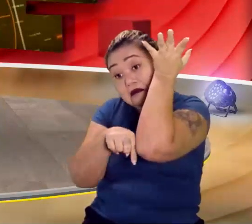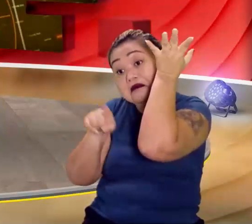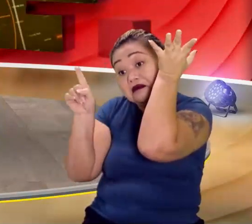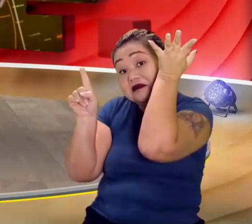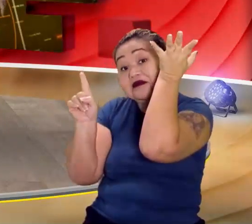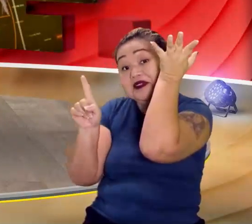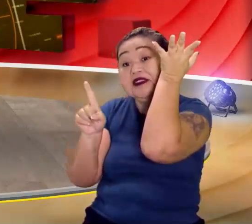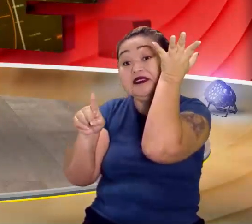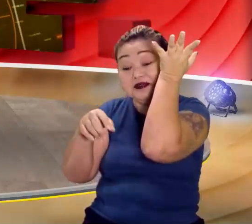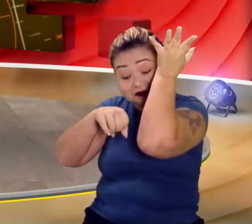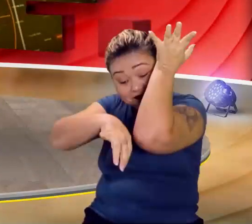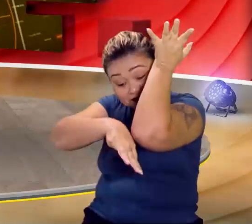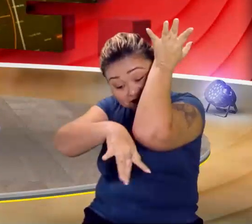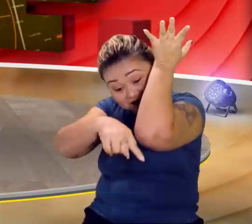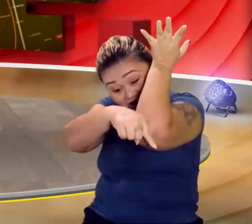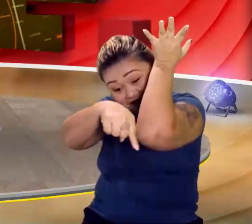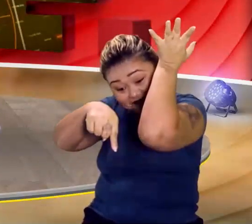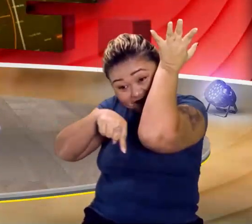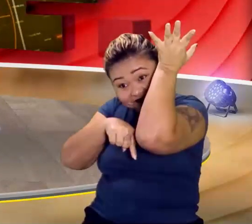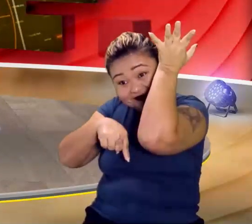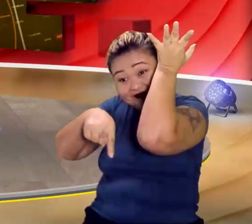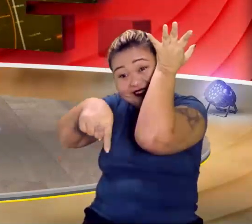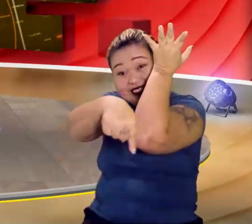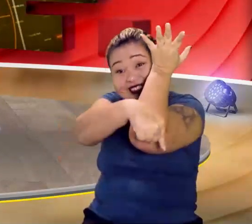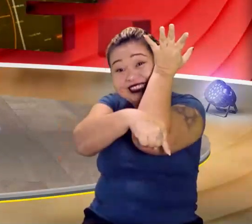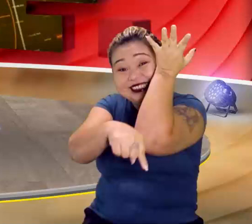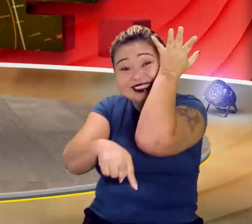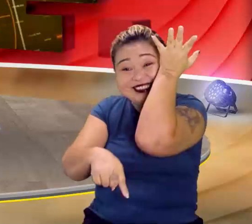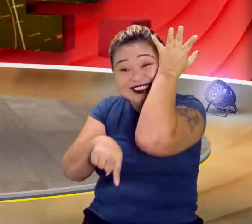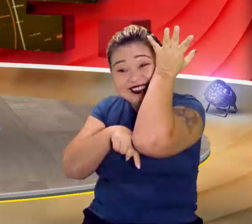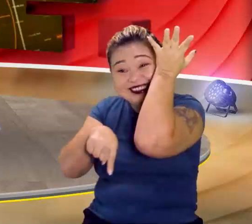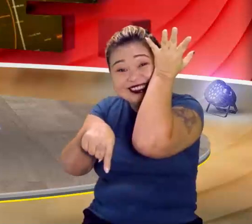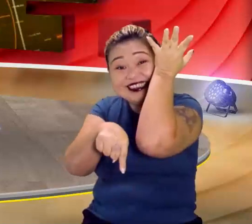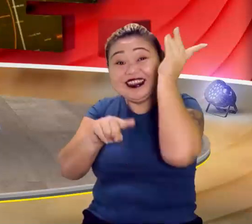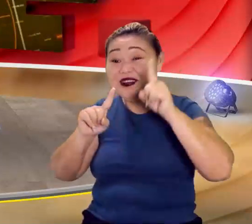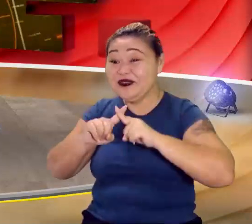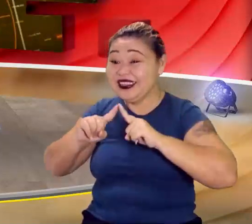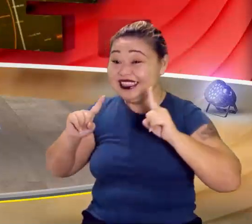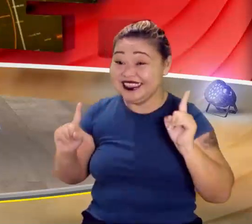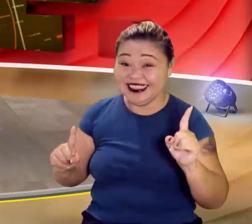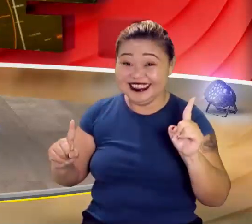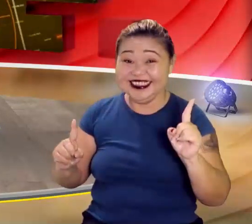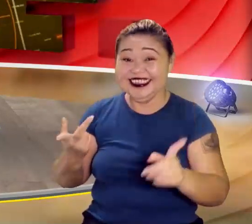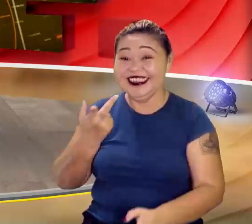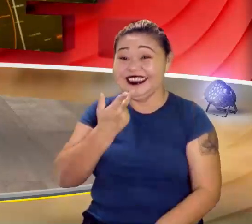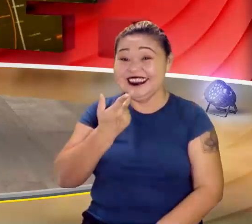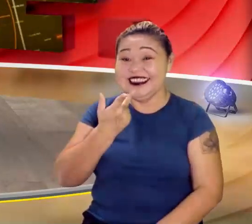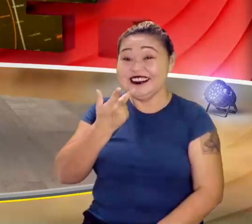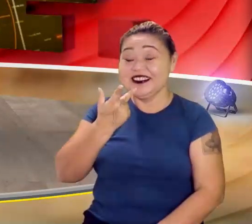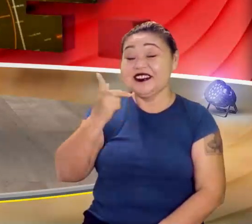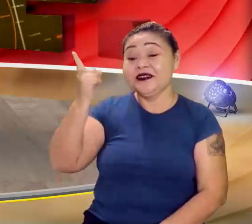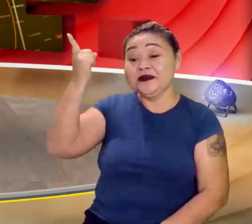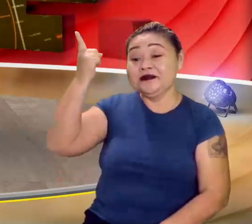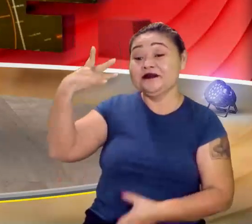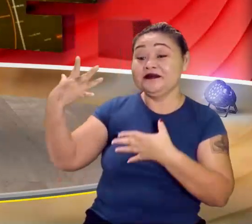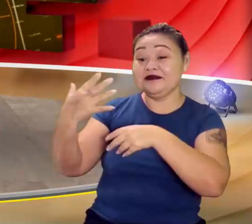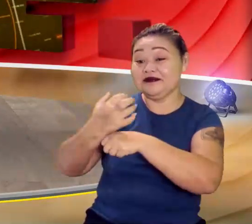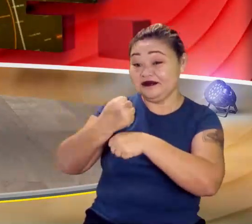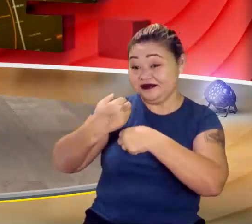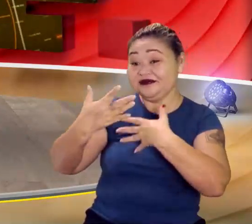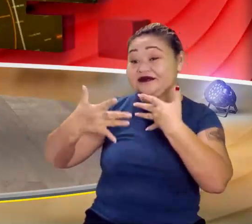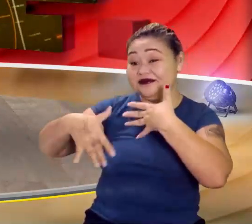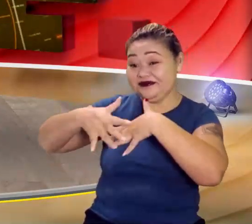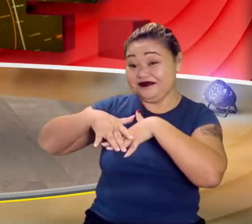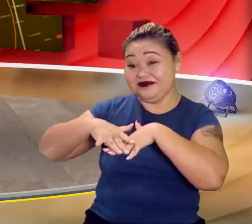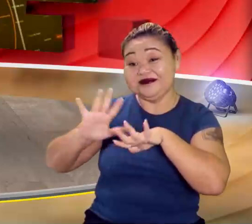raiz quadrada. É né? uma raiz quadrada. Uma raiz quadrada, Não verdade. Mas a gente está falando de uma operação